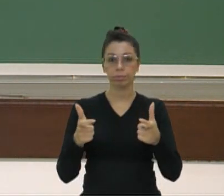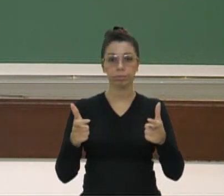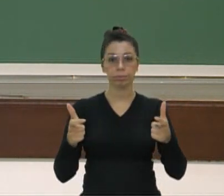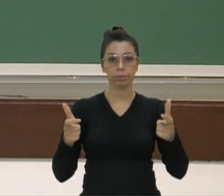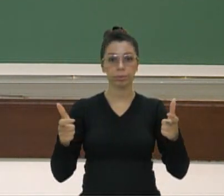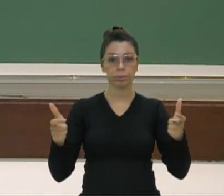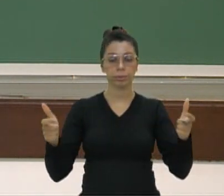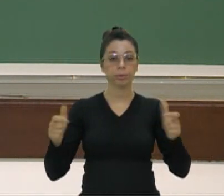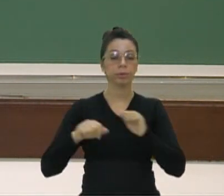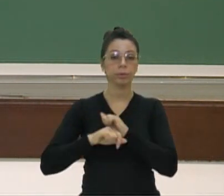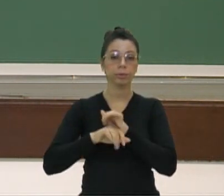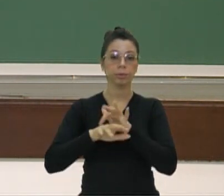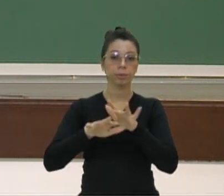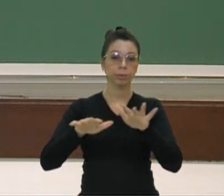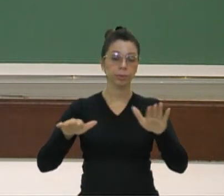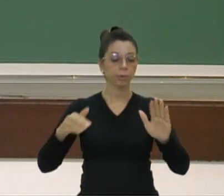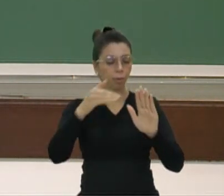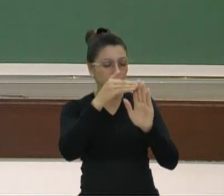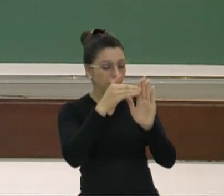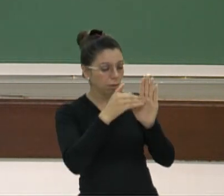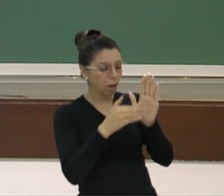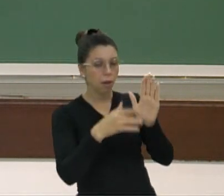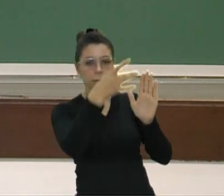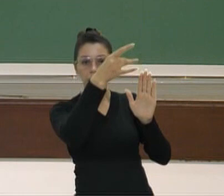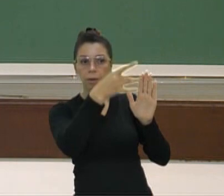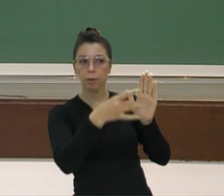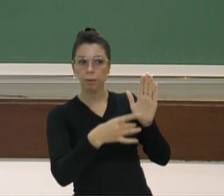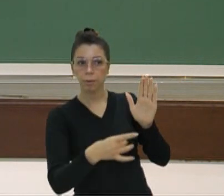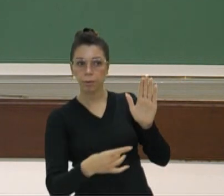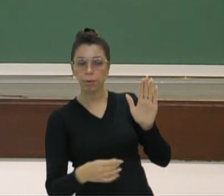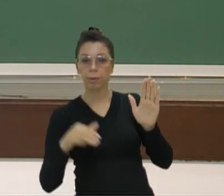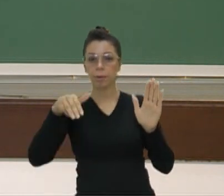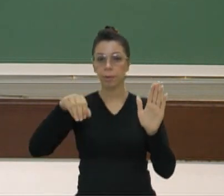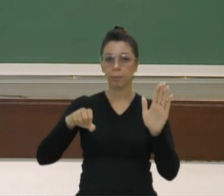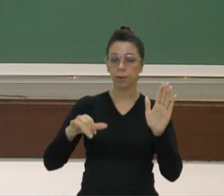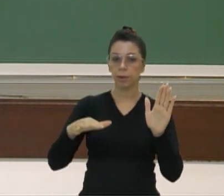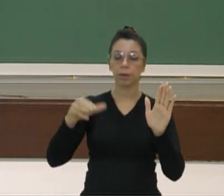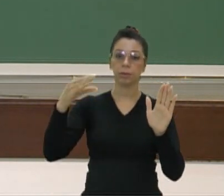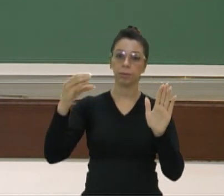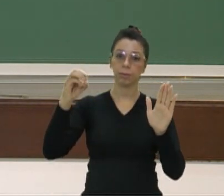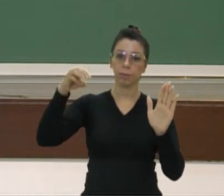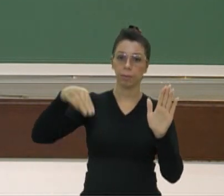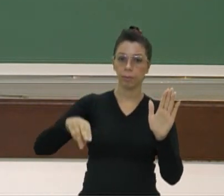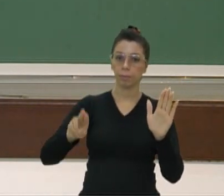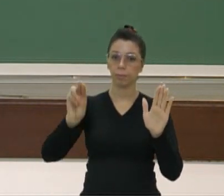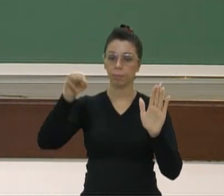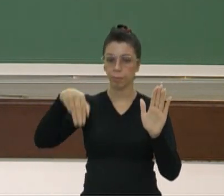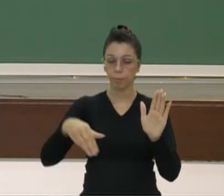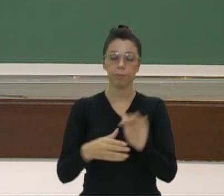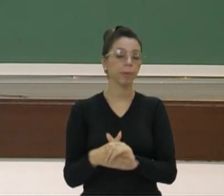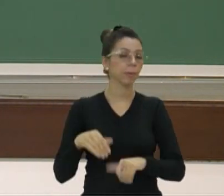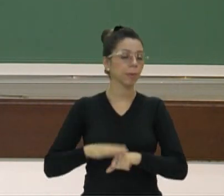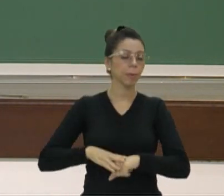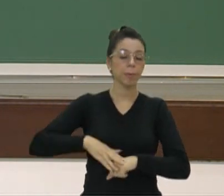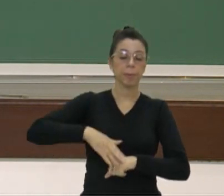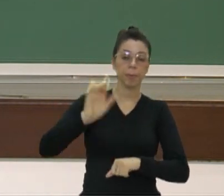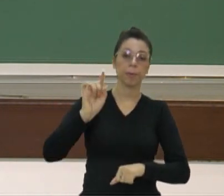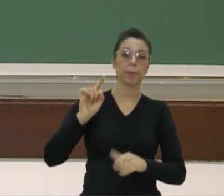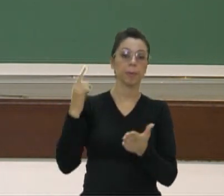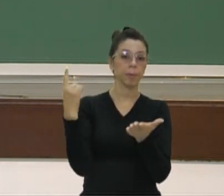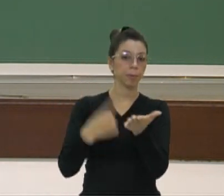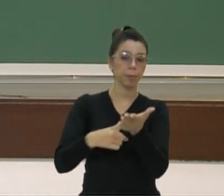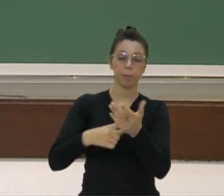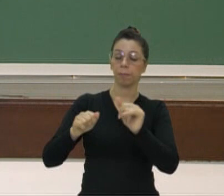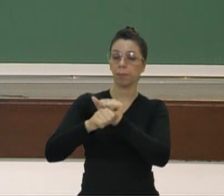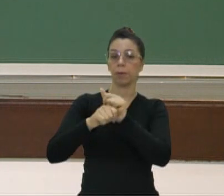mais cheio de detalhes, mercado comum. E o último seria o ápice de todos os acordos, o